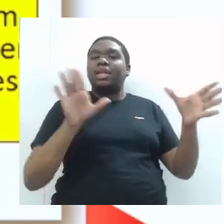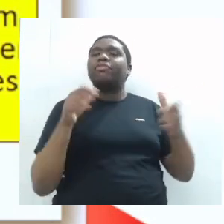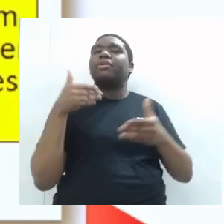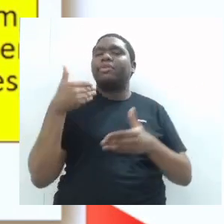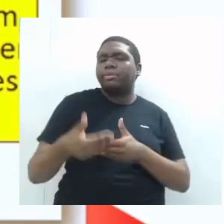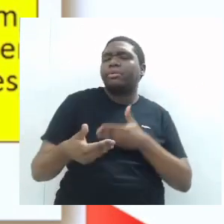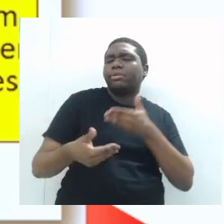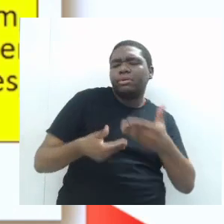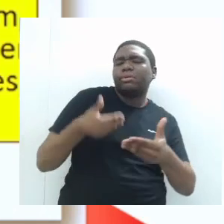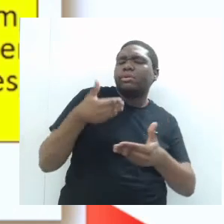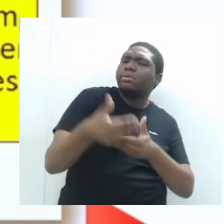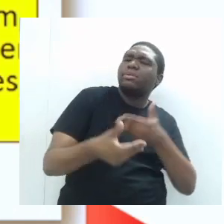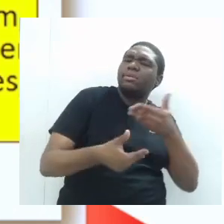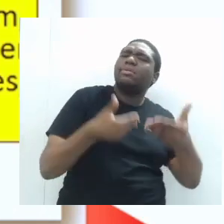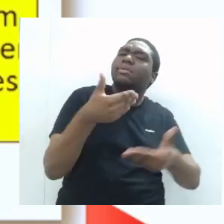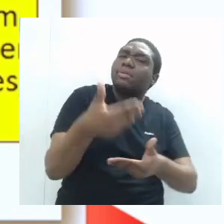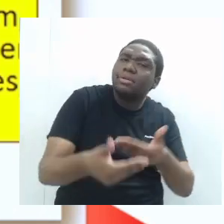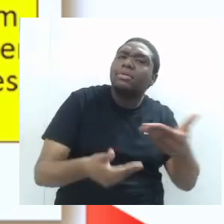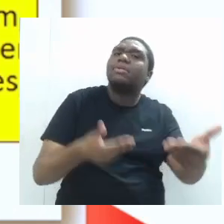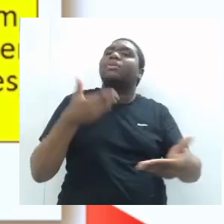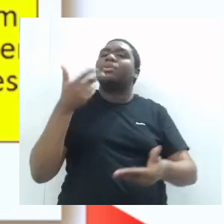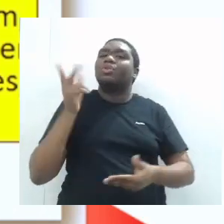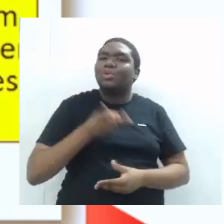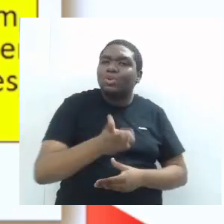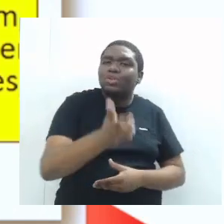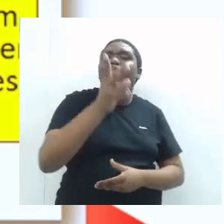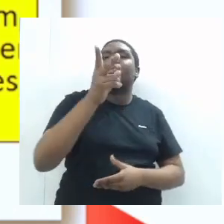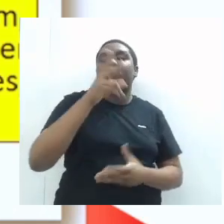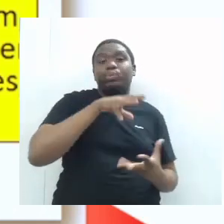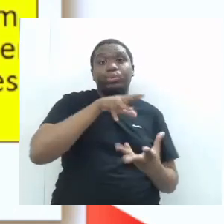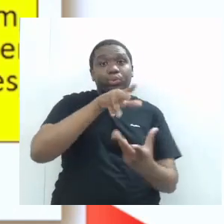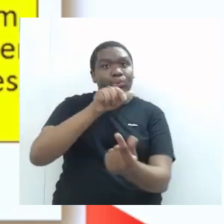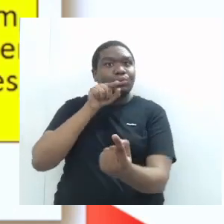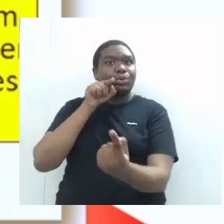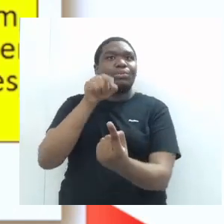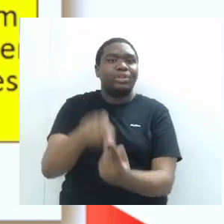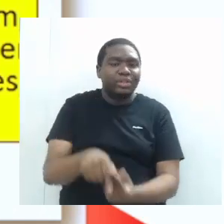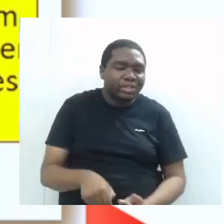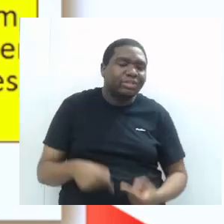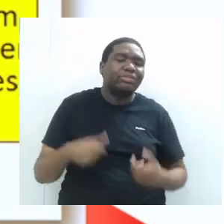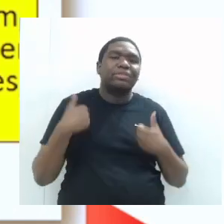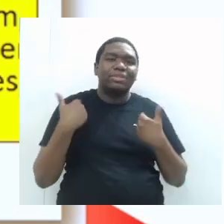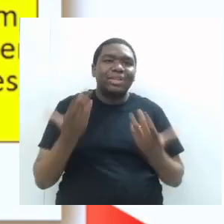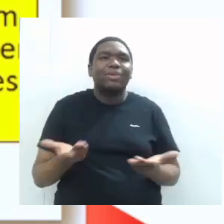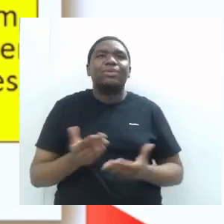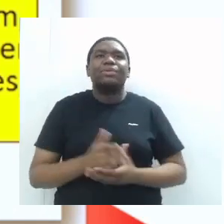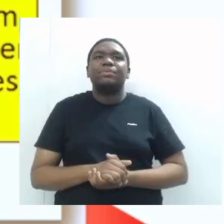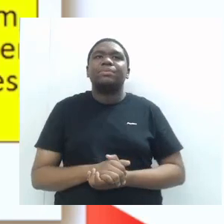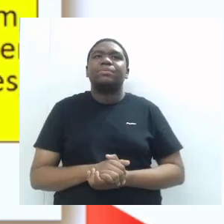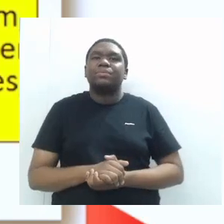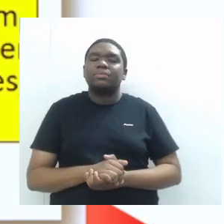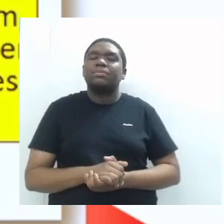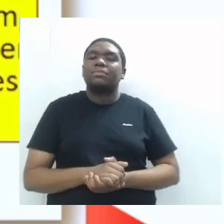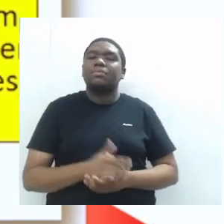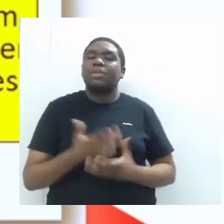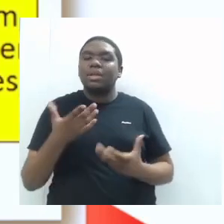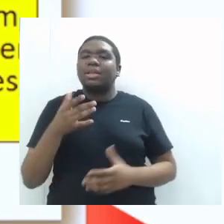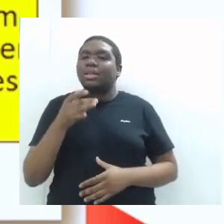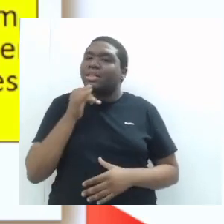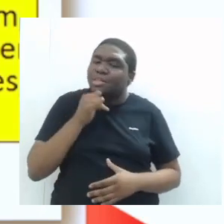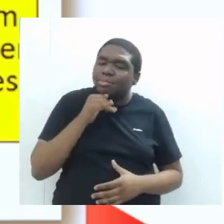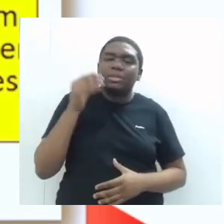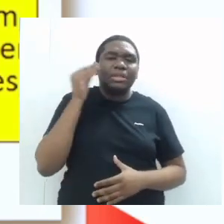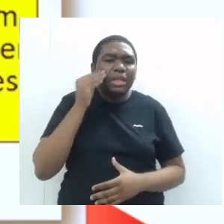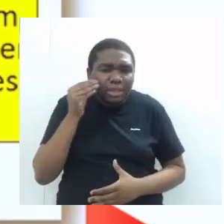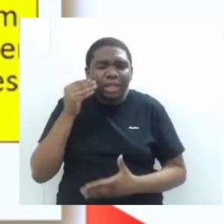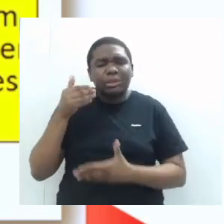vai se movendo e avance na direção do muro e o escale, enfrentando com dificuldade